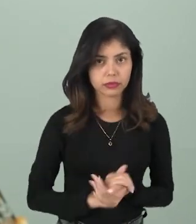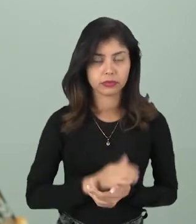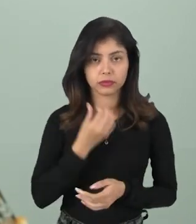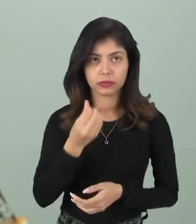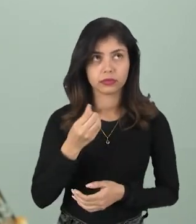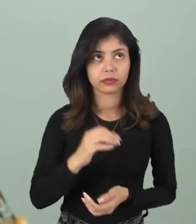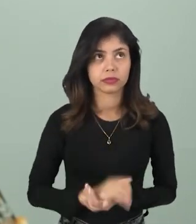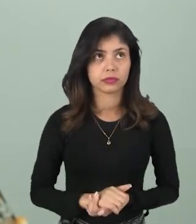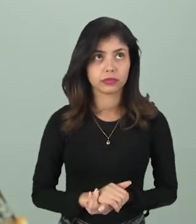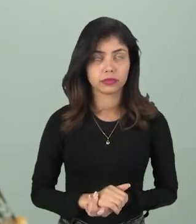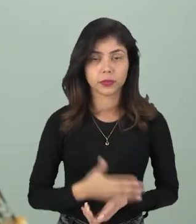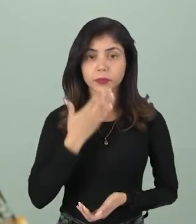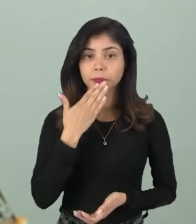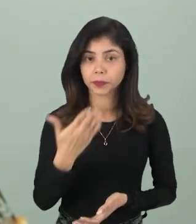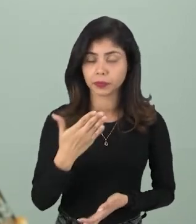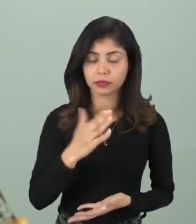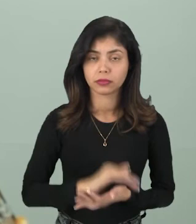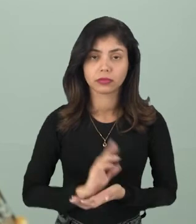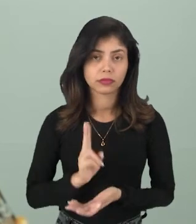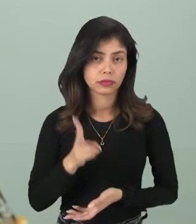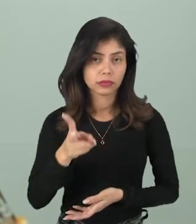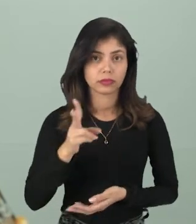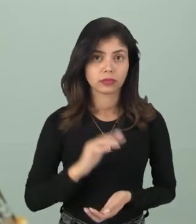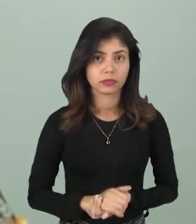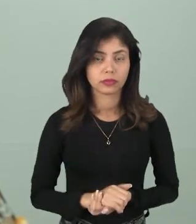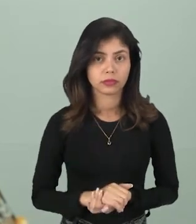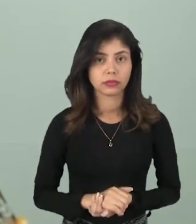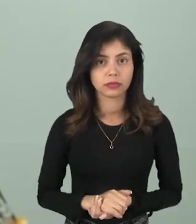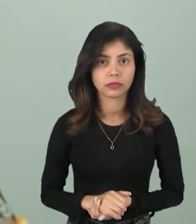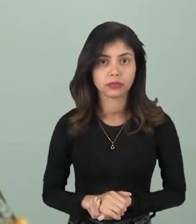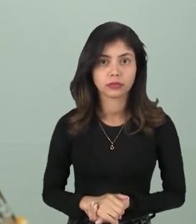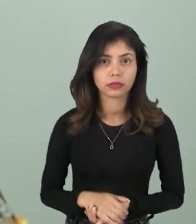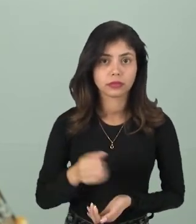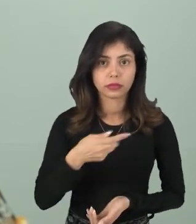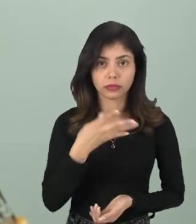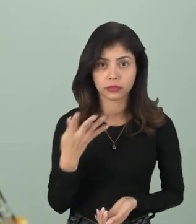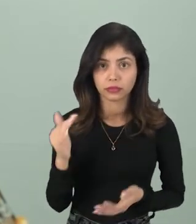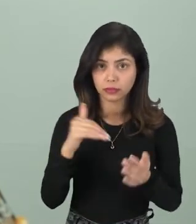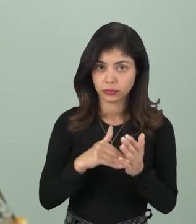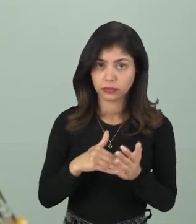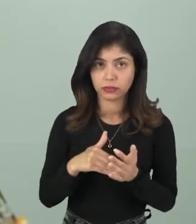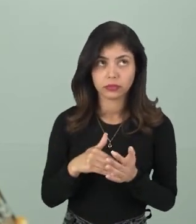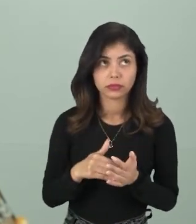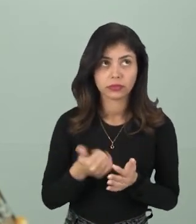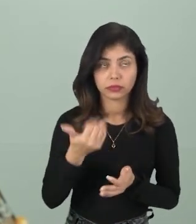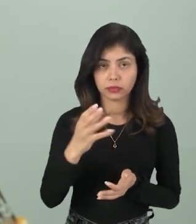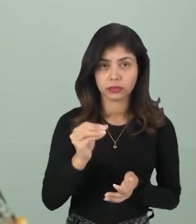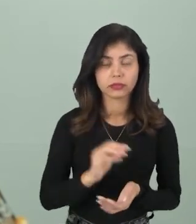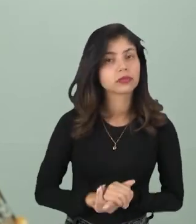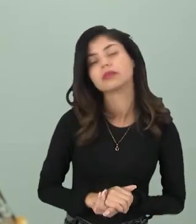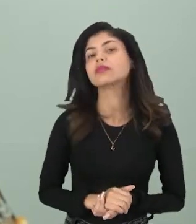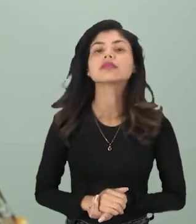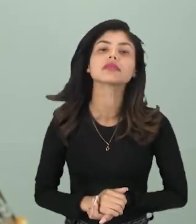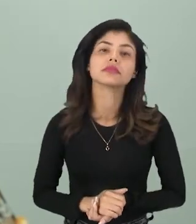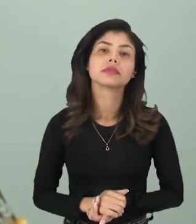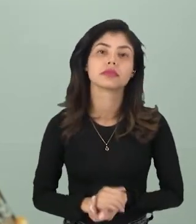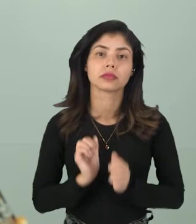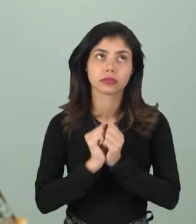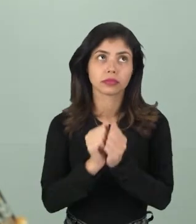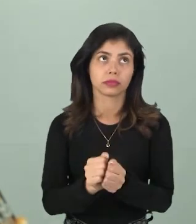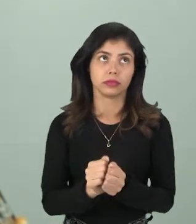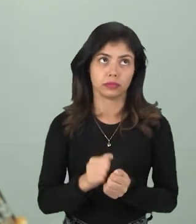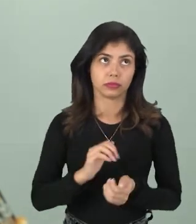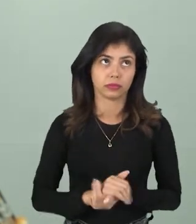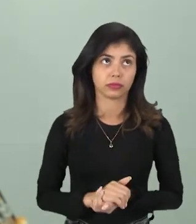16 lado de lá e pede para ela continuar colocando dentro do estojo uma quantidade até completar 10 Então vamos lá